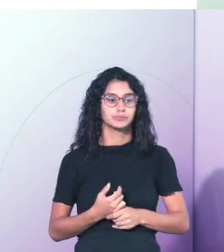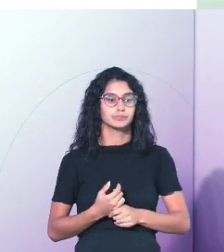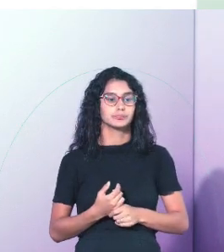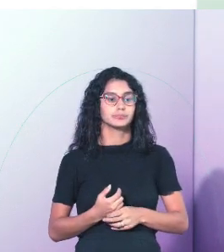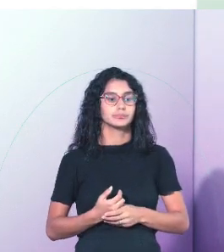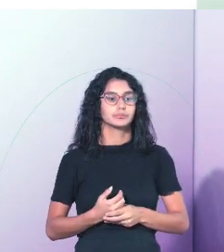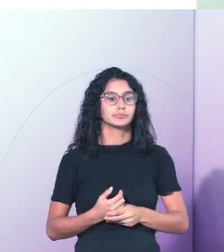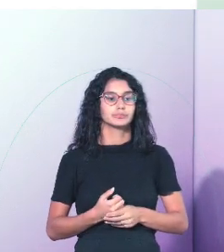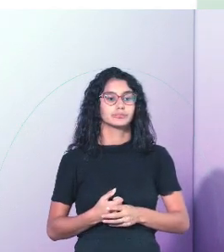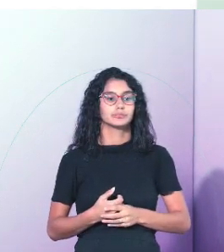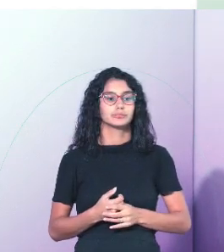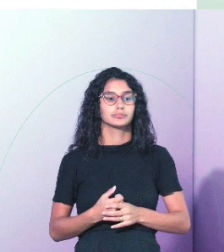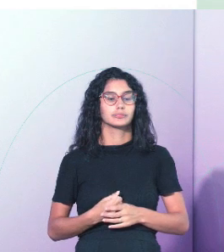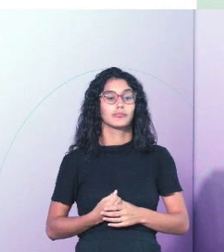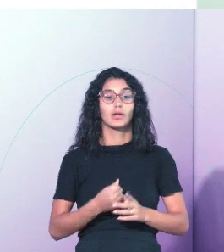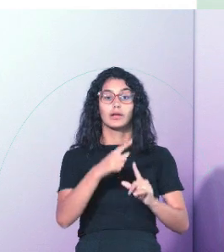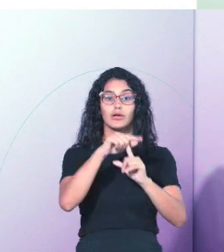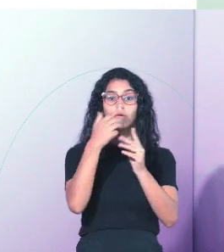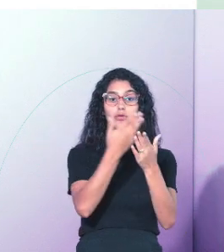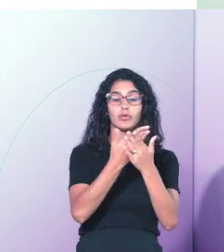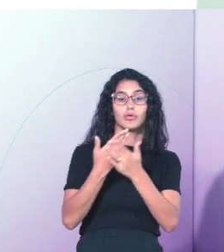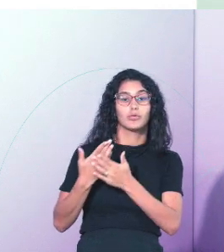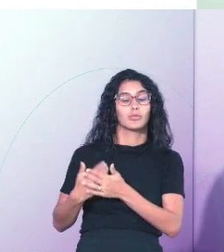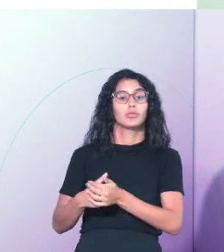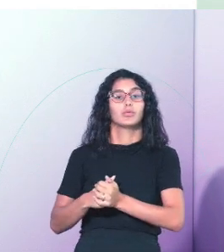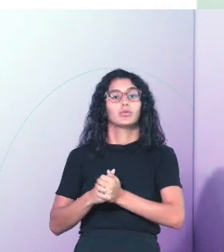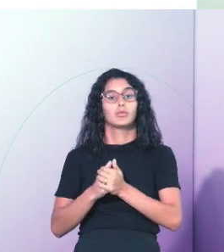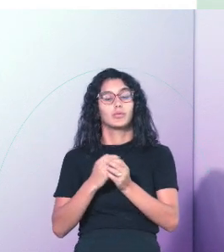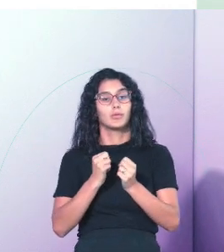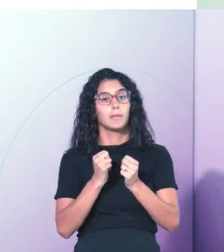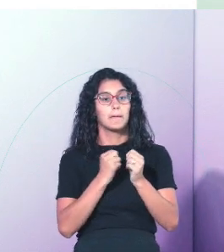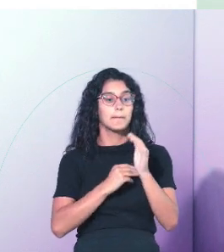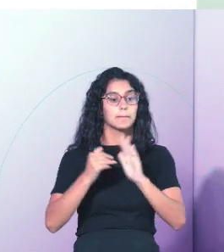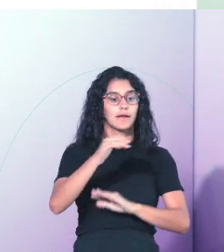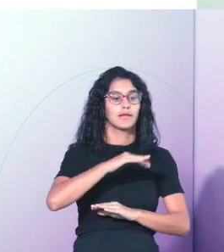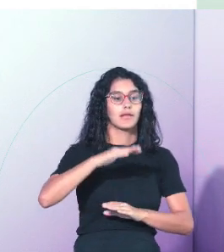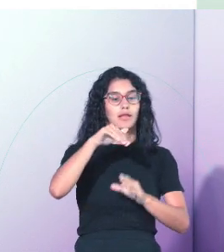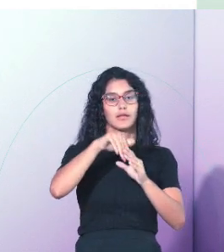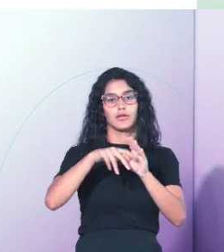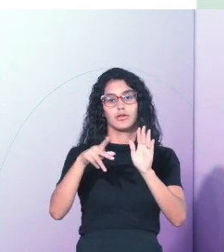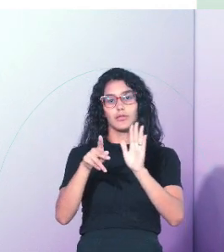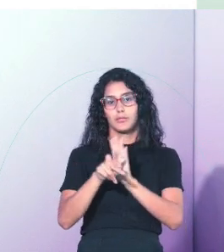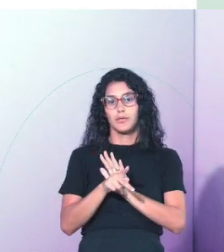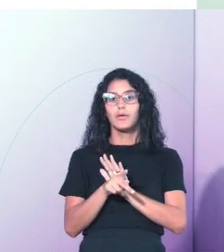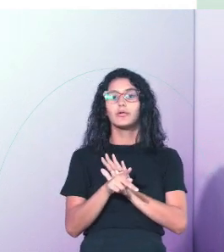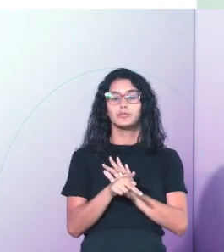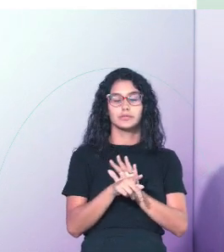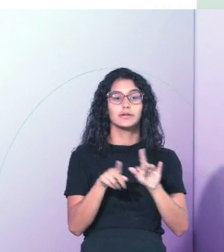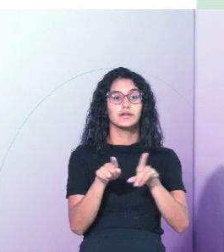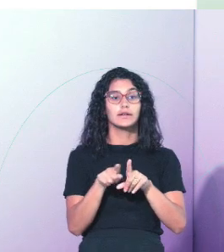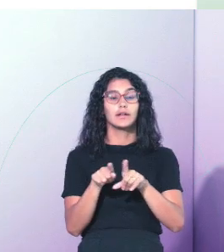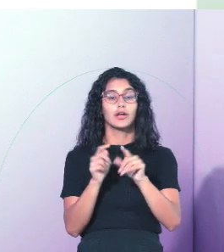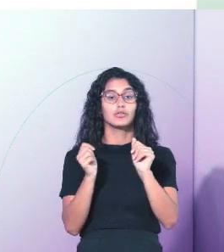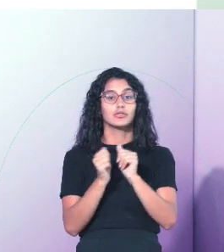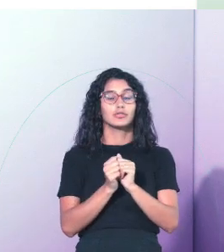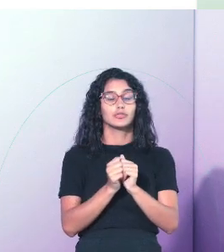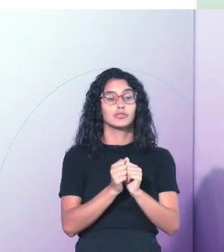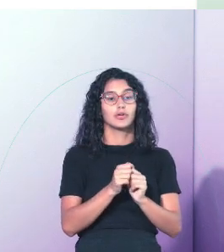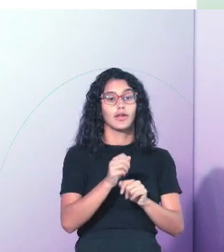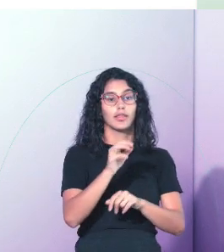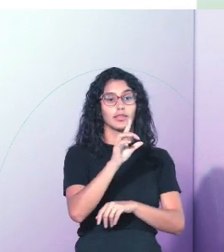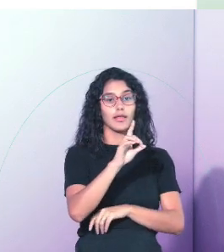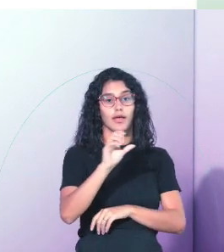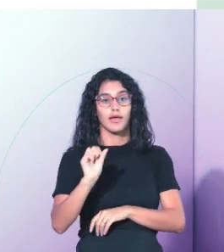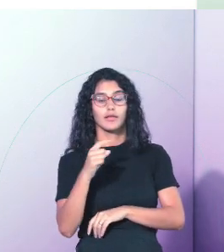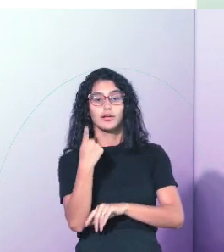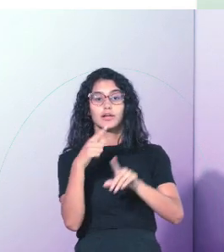esses tipos de estudos, eles vêm ganhando cada vez mais espaço dentro das agências reguladoras e das agências de ATS.